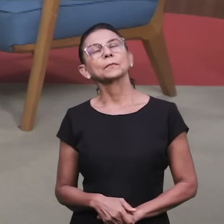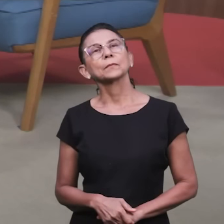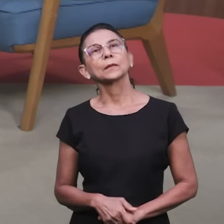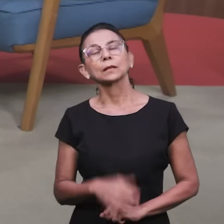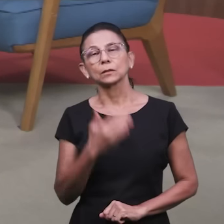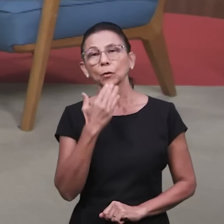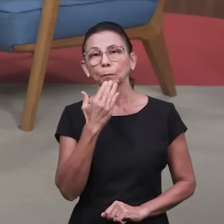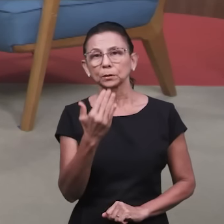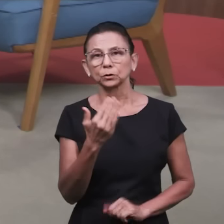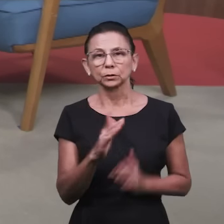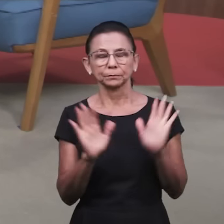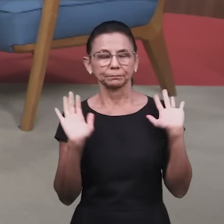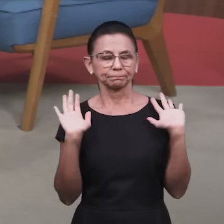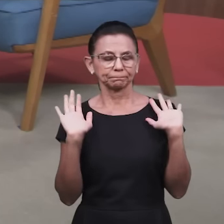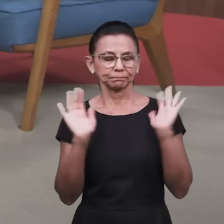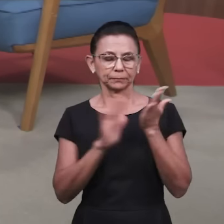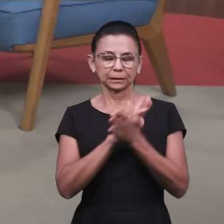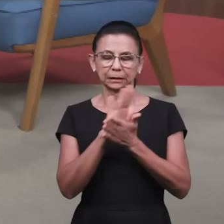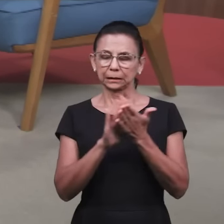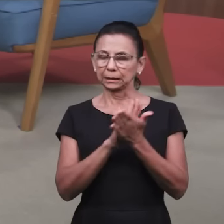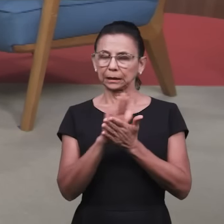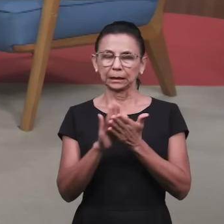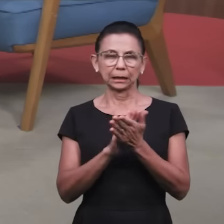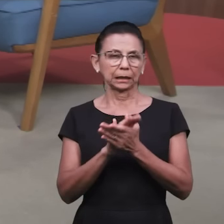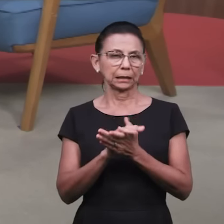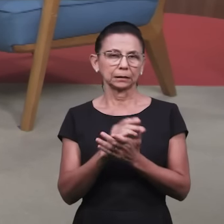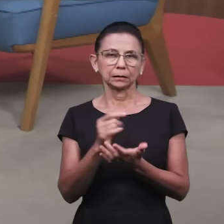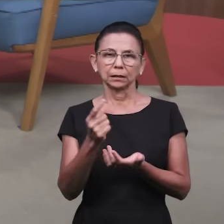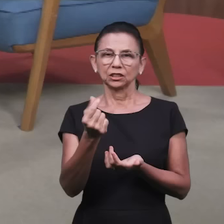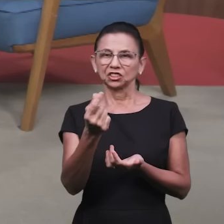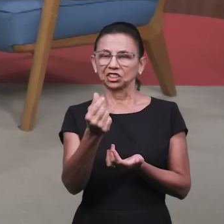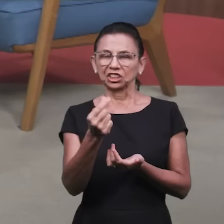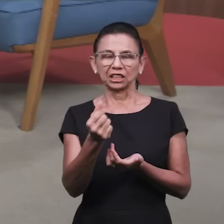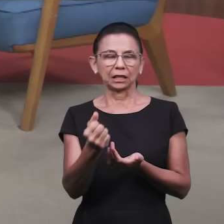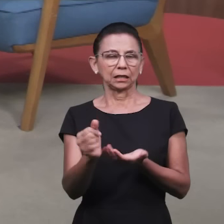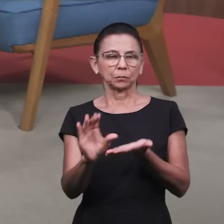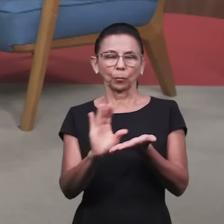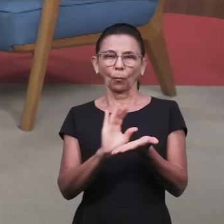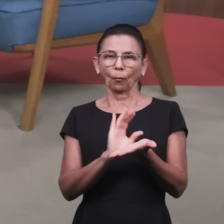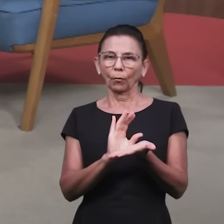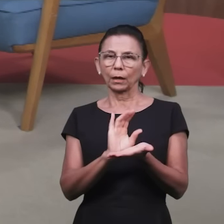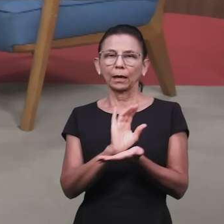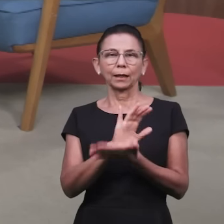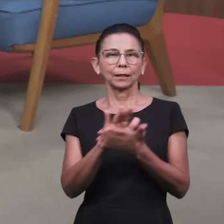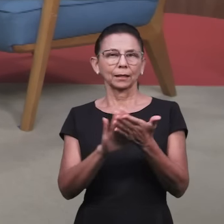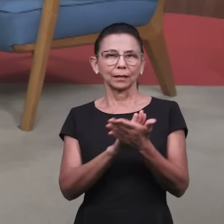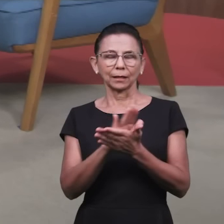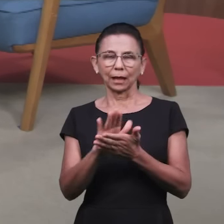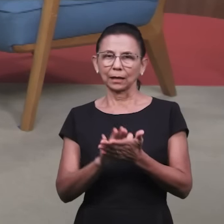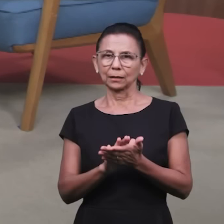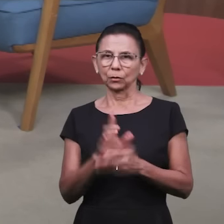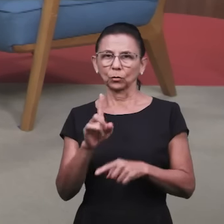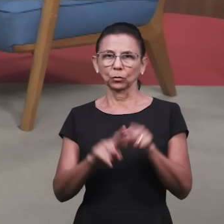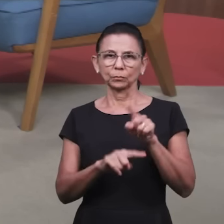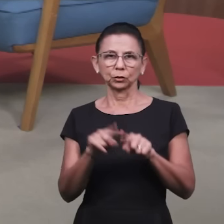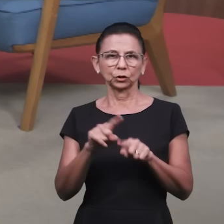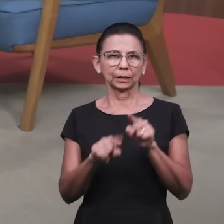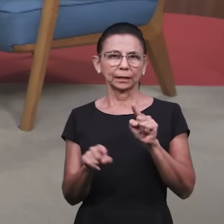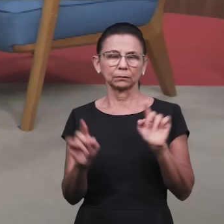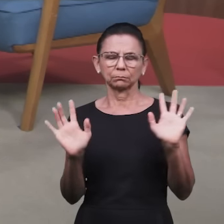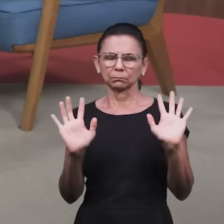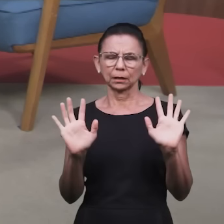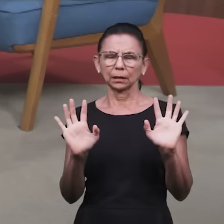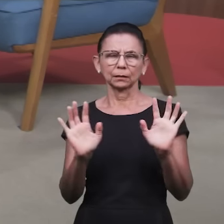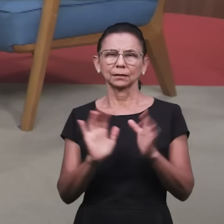de que nós não vamos pedir nada a você, nada. Nem contribuição financeira, oferta, nada. É tudo de graça